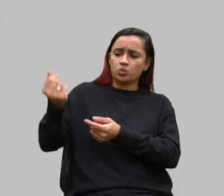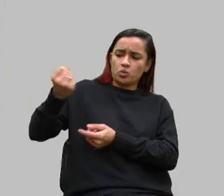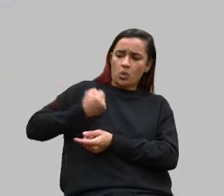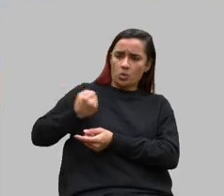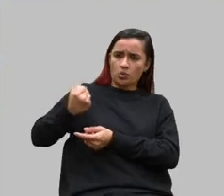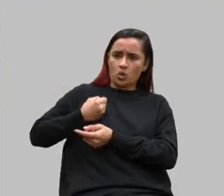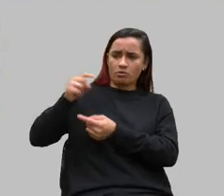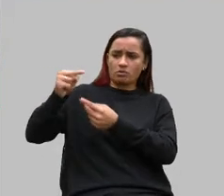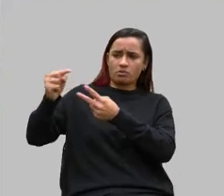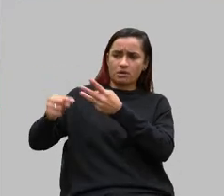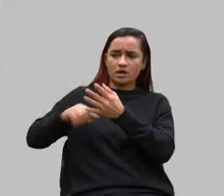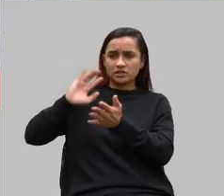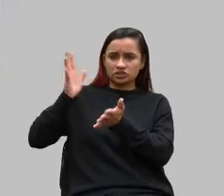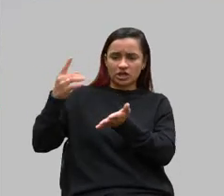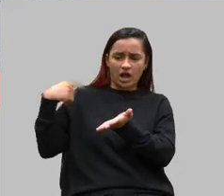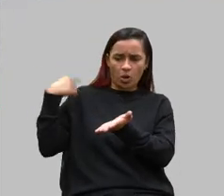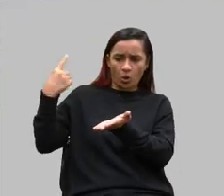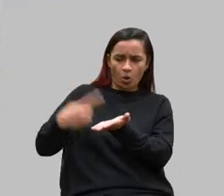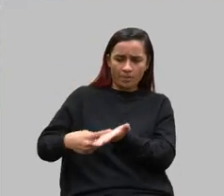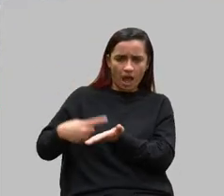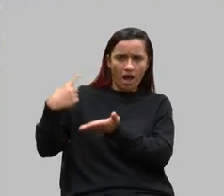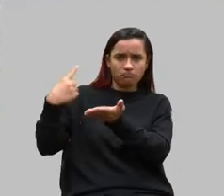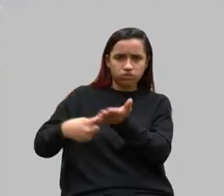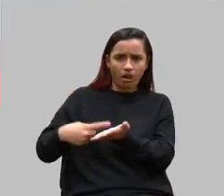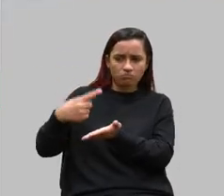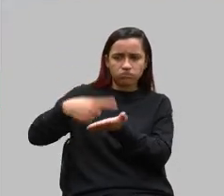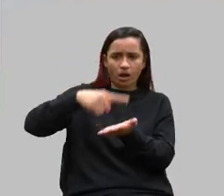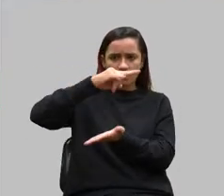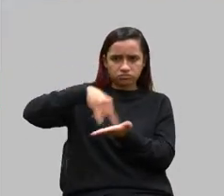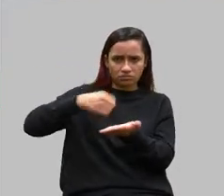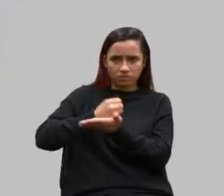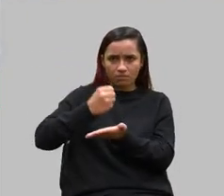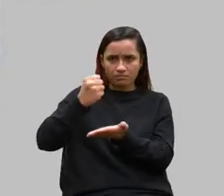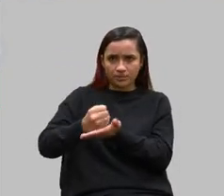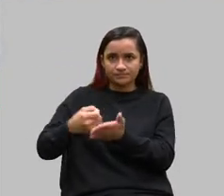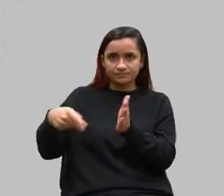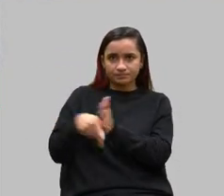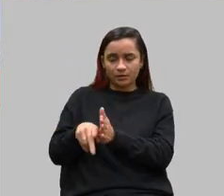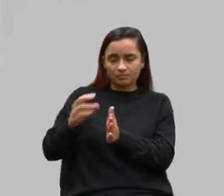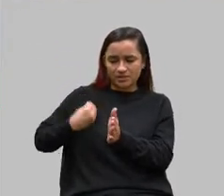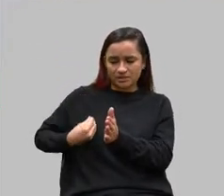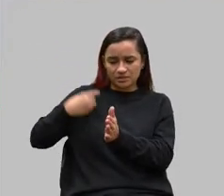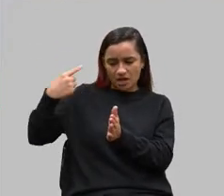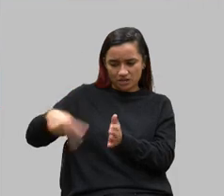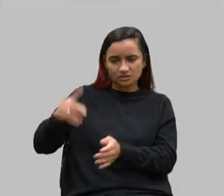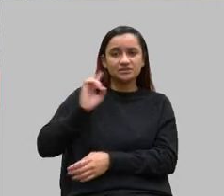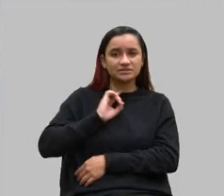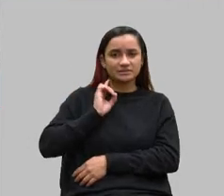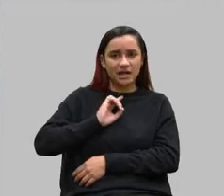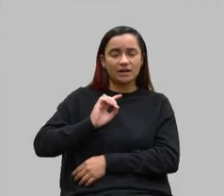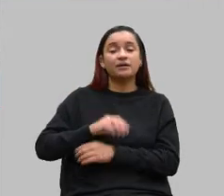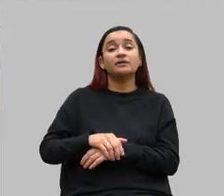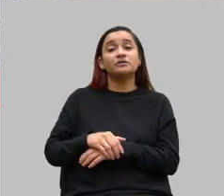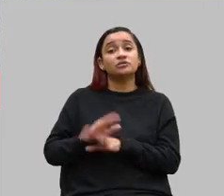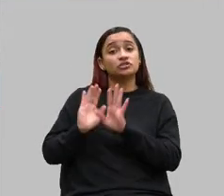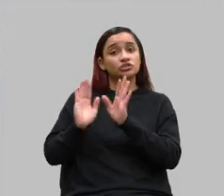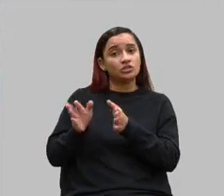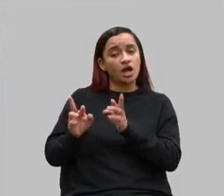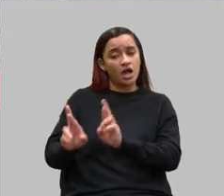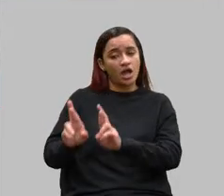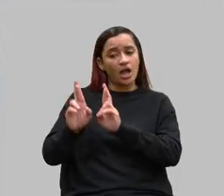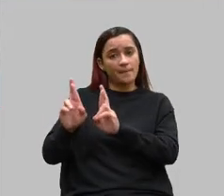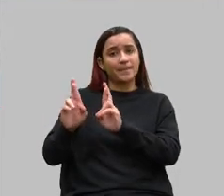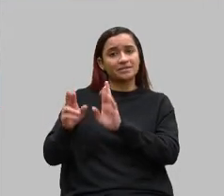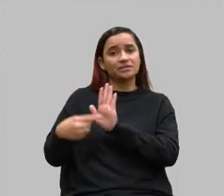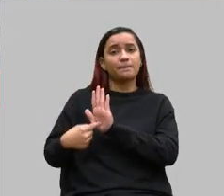renovações das concessões ferroviárias presentes nos no estado de Minas Gerais eles representam uma